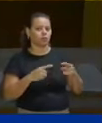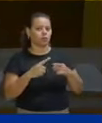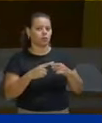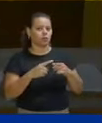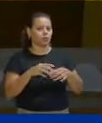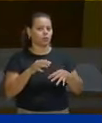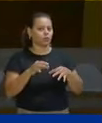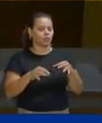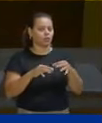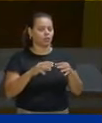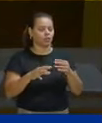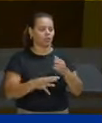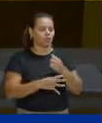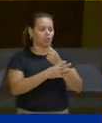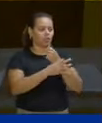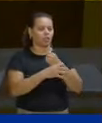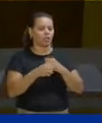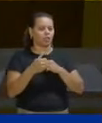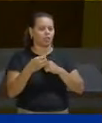garantias, previsto na Lei